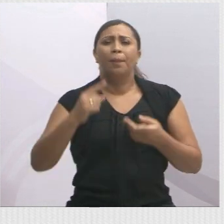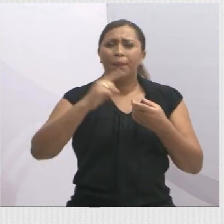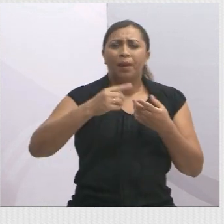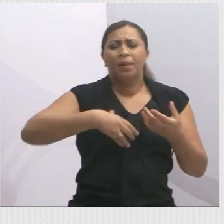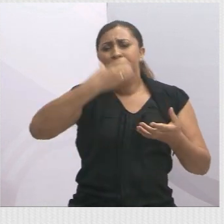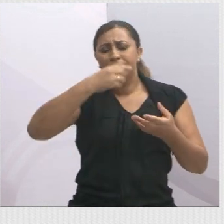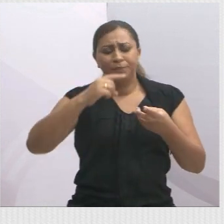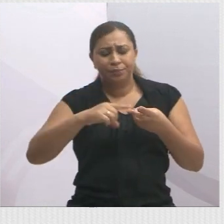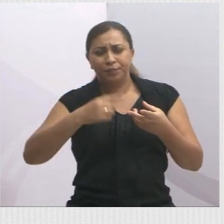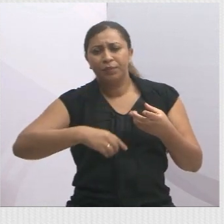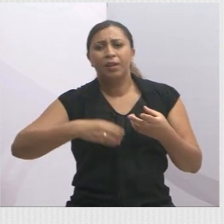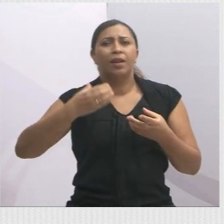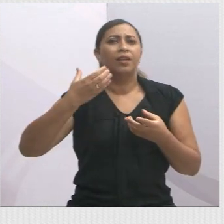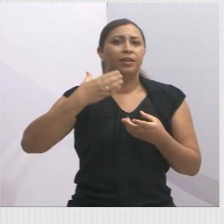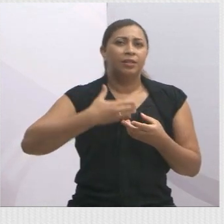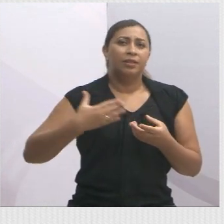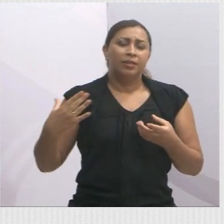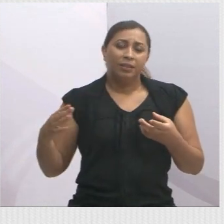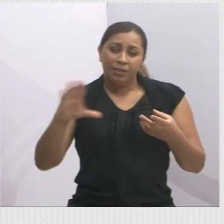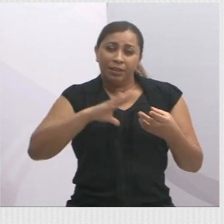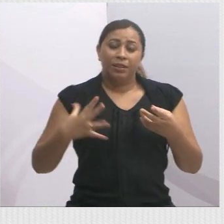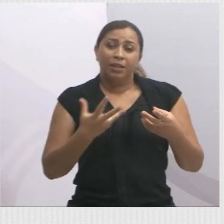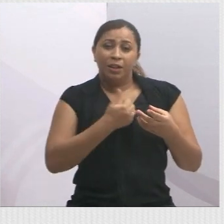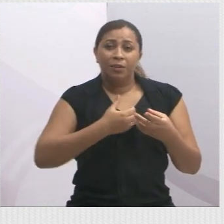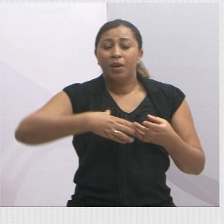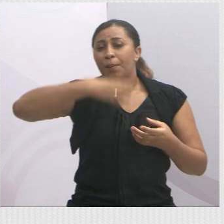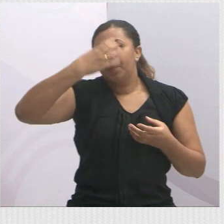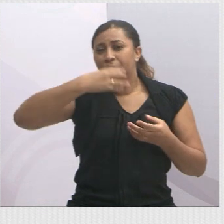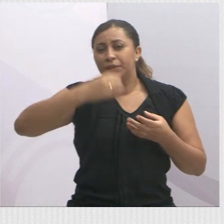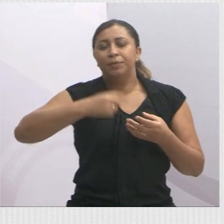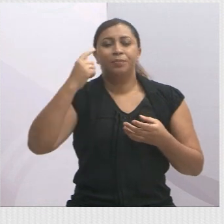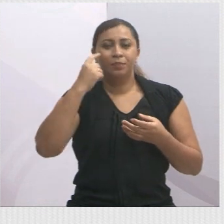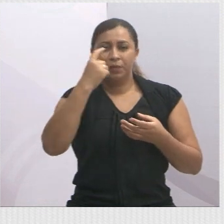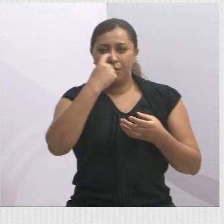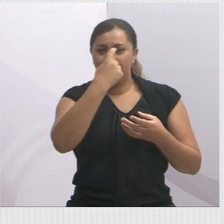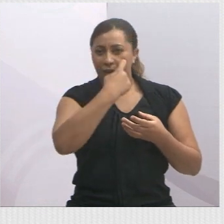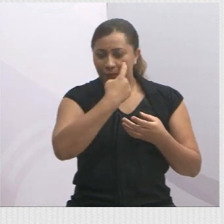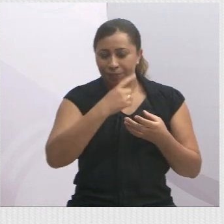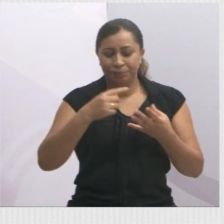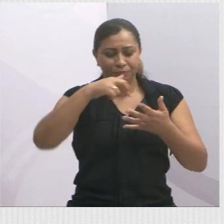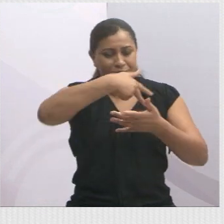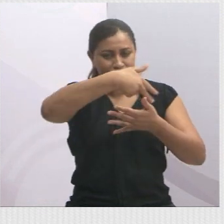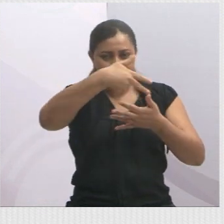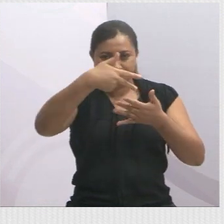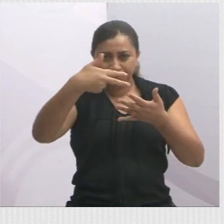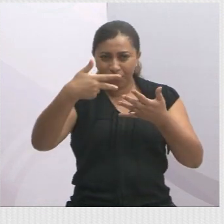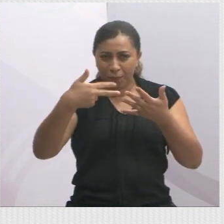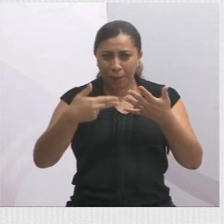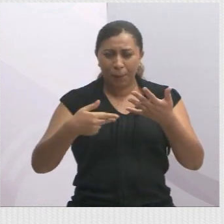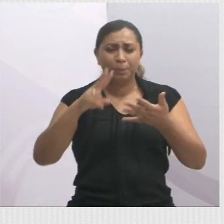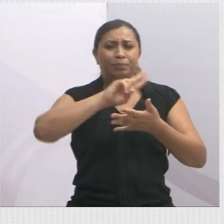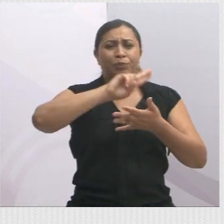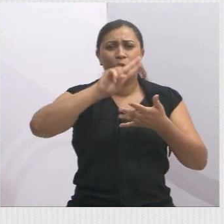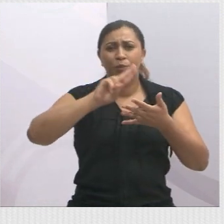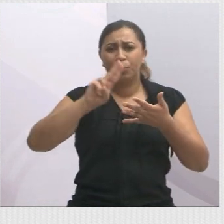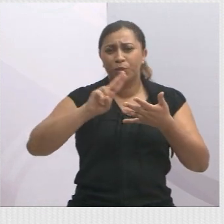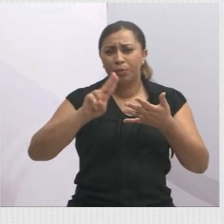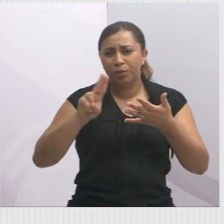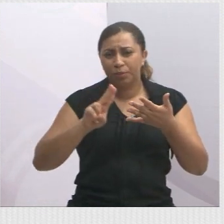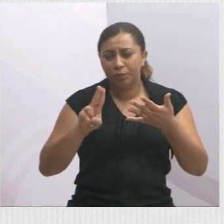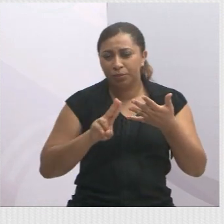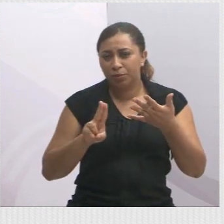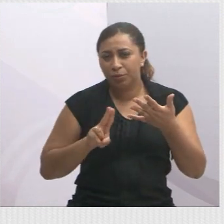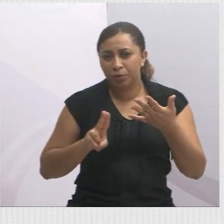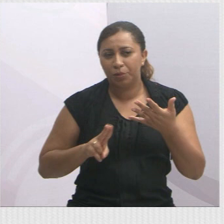Paraíso, Cidade Salvador, Jardim Primavera, Altos de Santana, Jardim Bela Vista, Parque